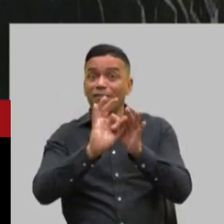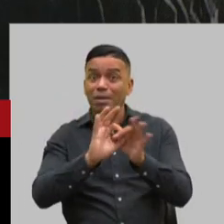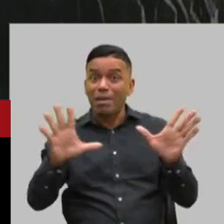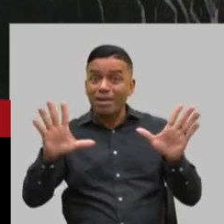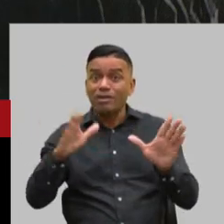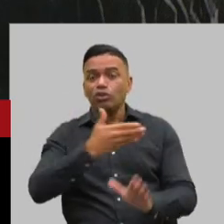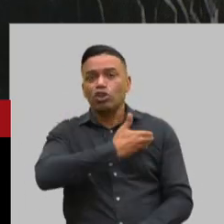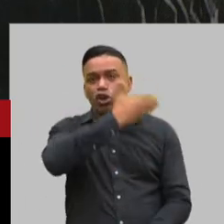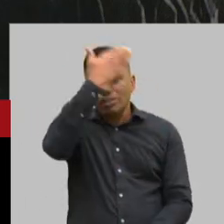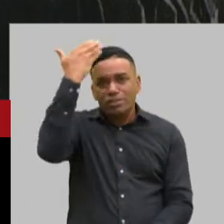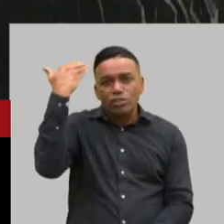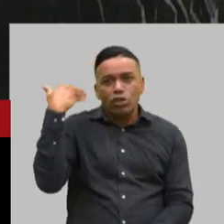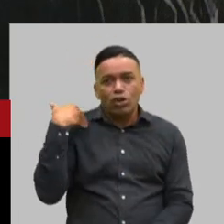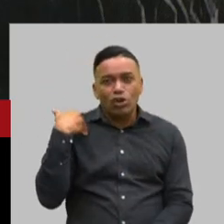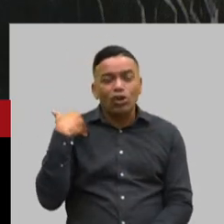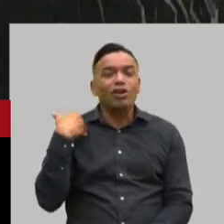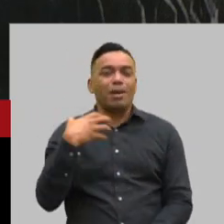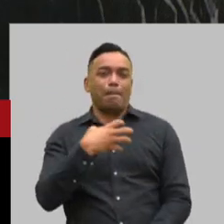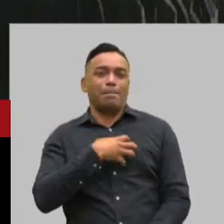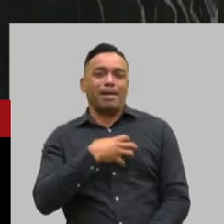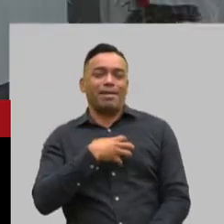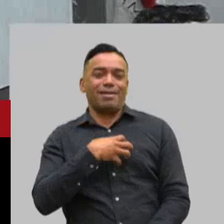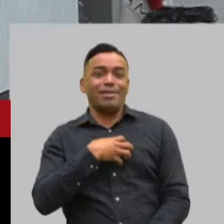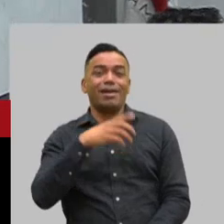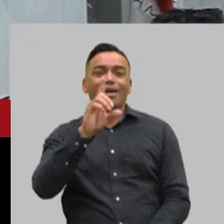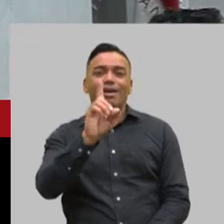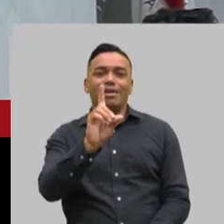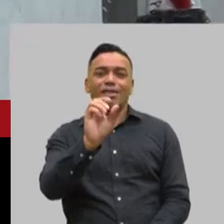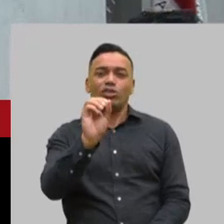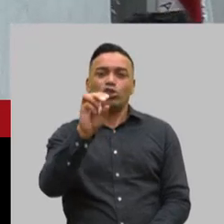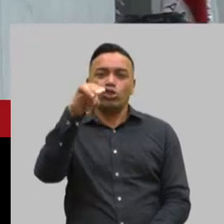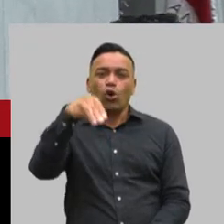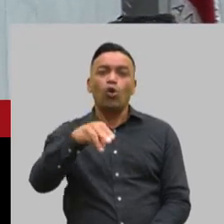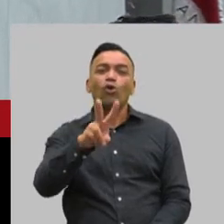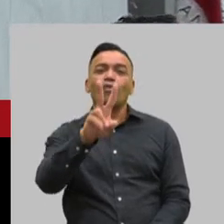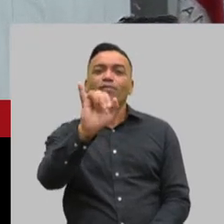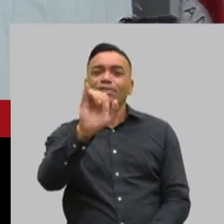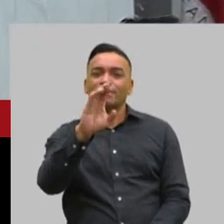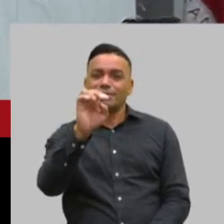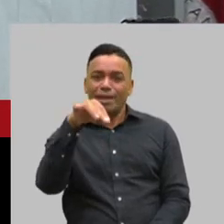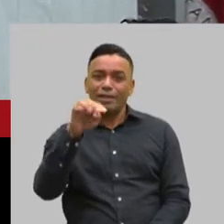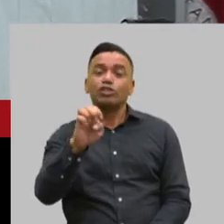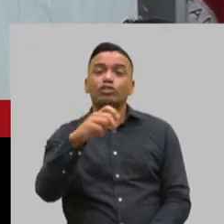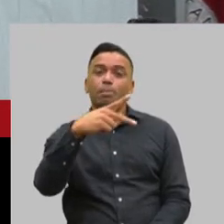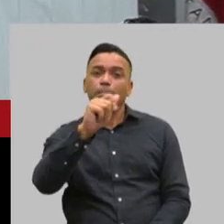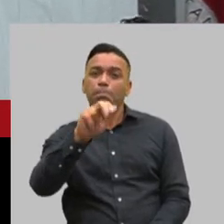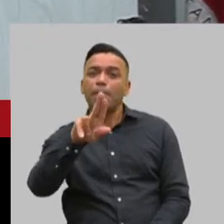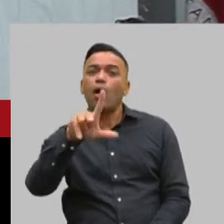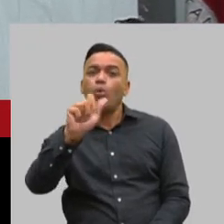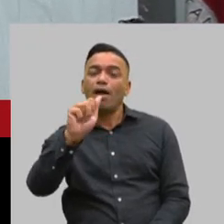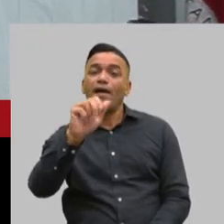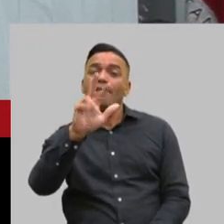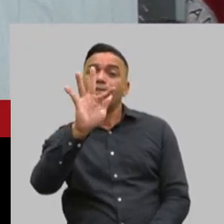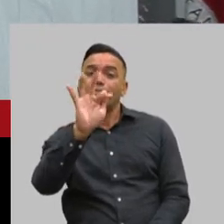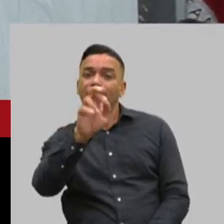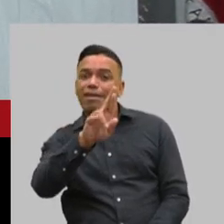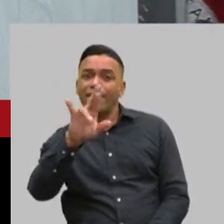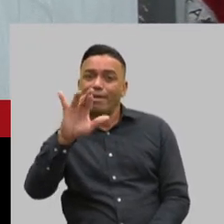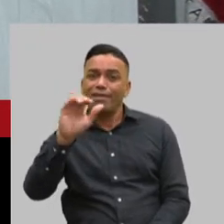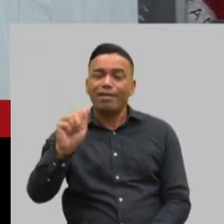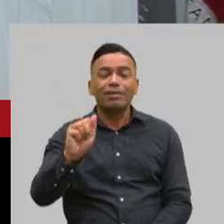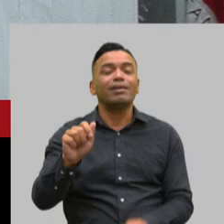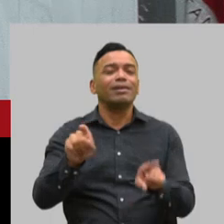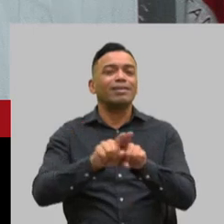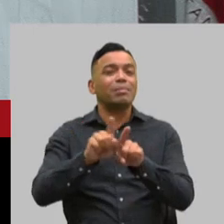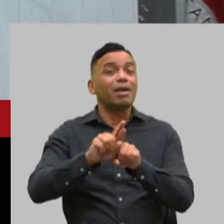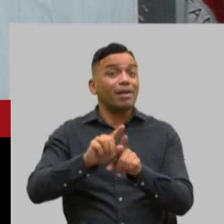na Bahia, Dom Vicente de Paulo Ferreira. Excelentíssimo senhor, deputado federal, Patrus Ananias,